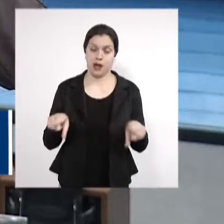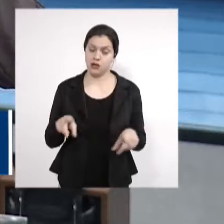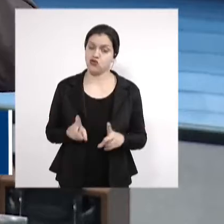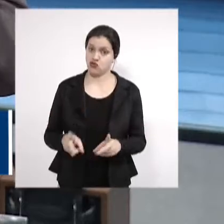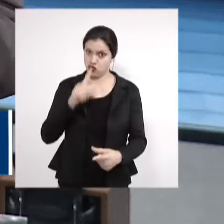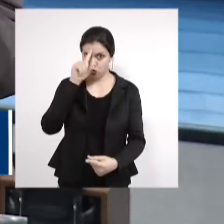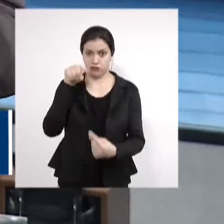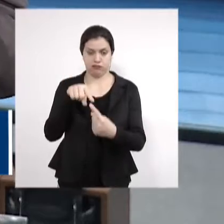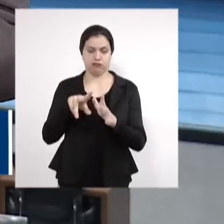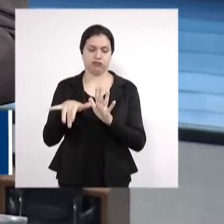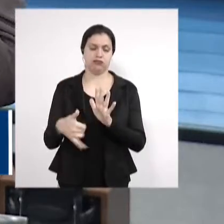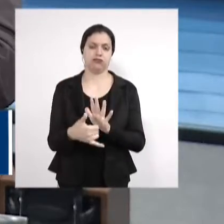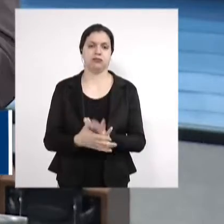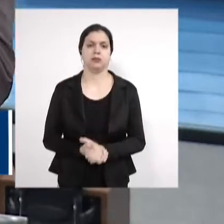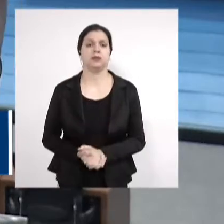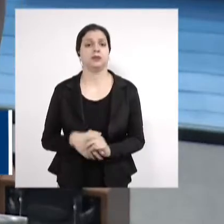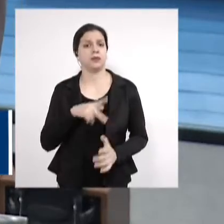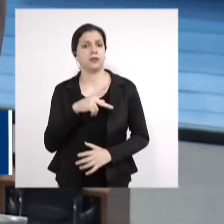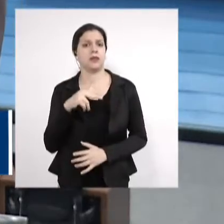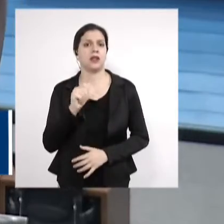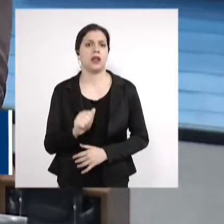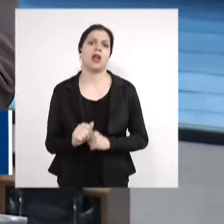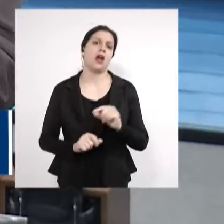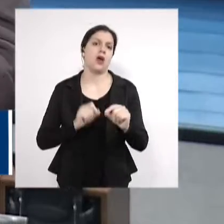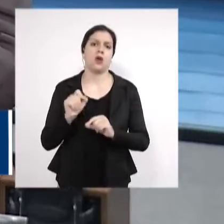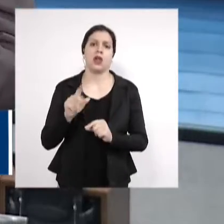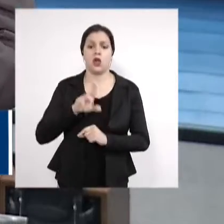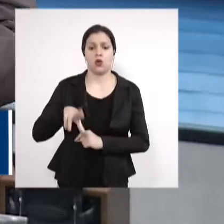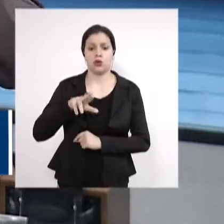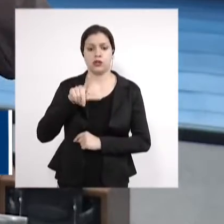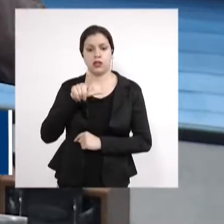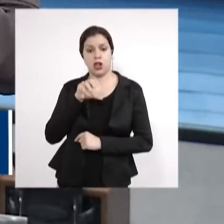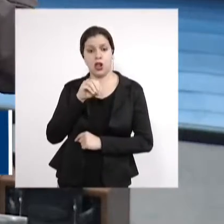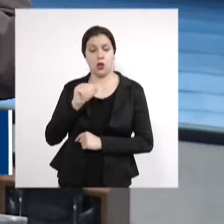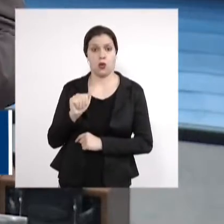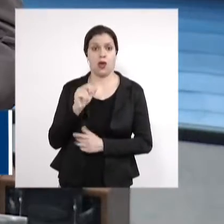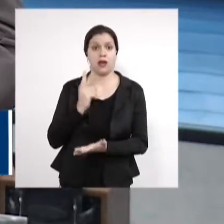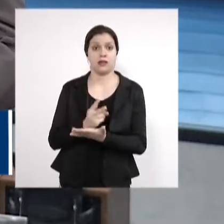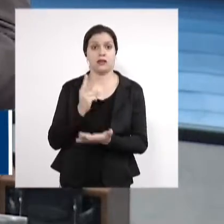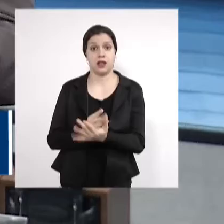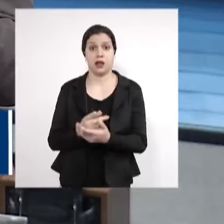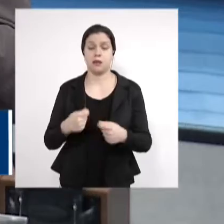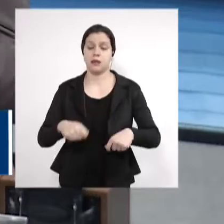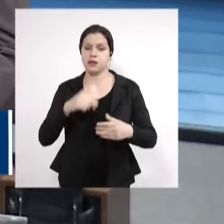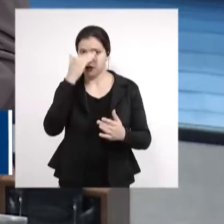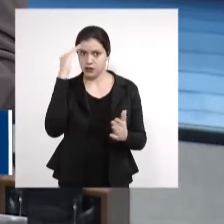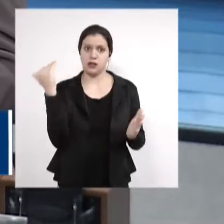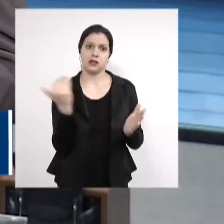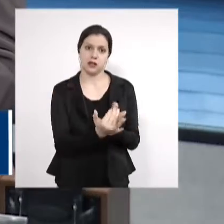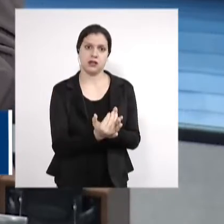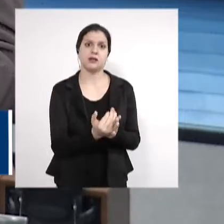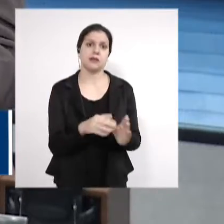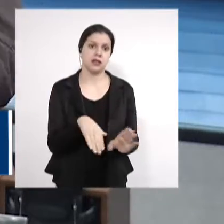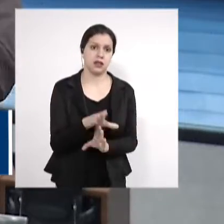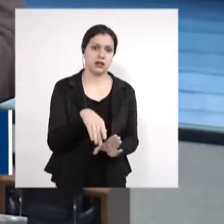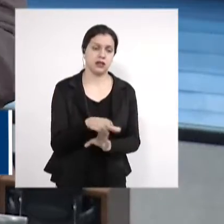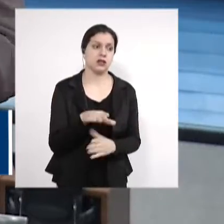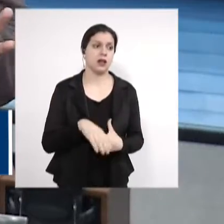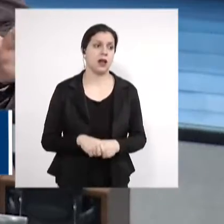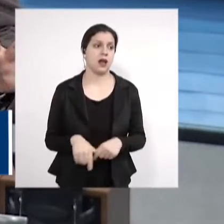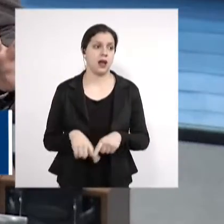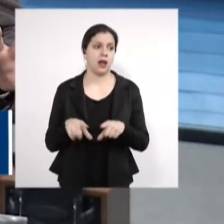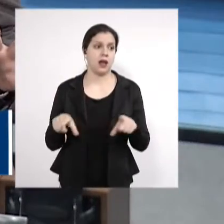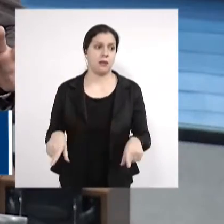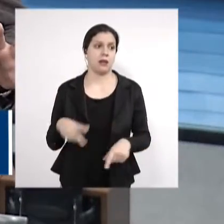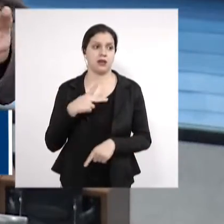importante. O PPA, ele serve de base para a LOA. Sempre que a LOA for elaborada, ela tem que respeitar o PPA. As diretrizes, exatamente. Mas o PPA